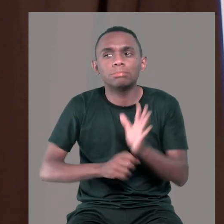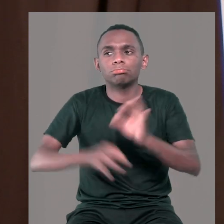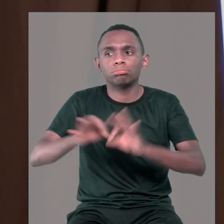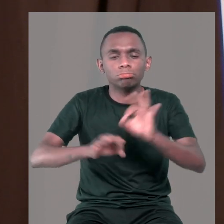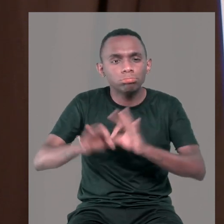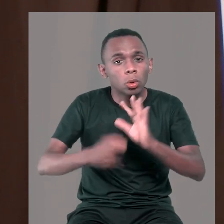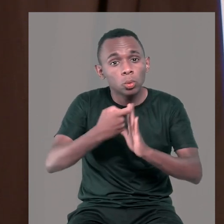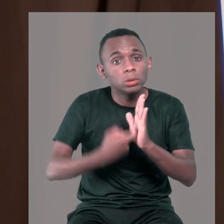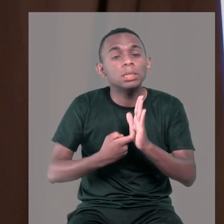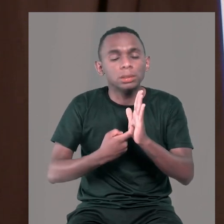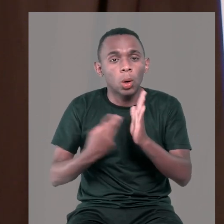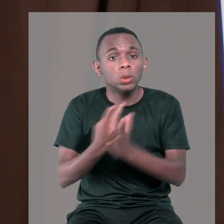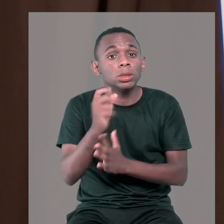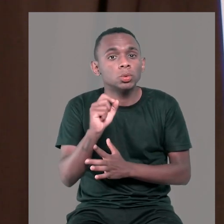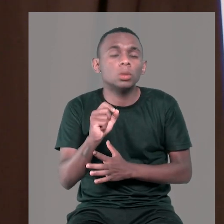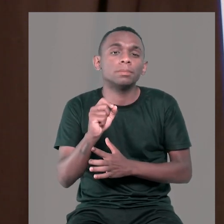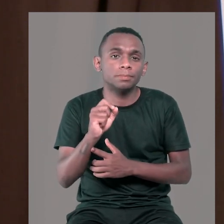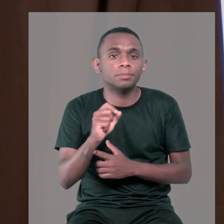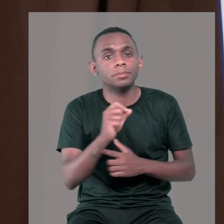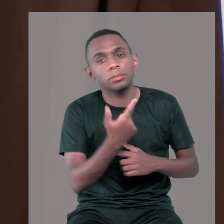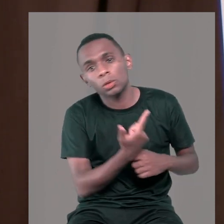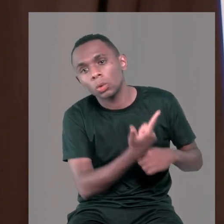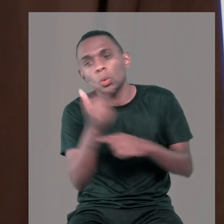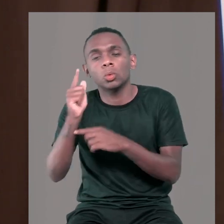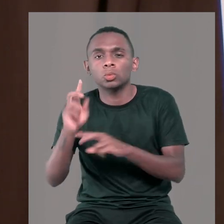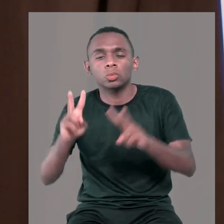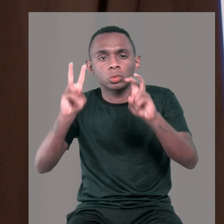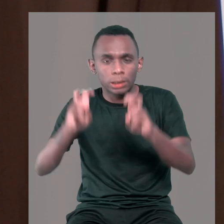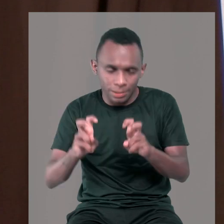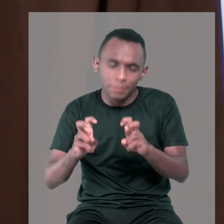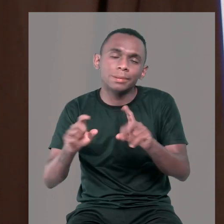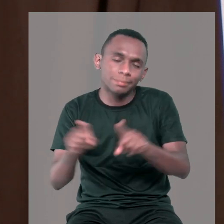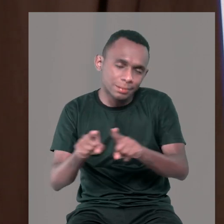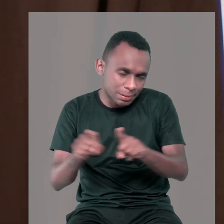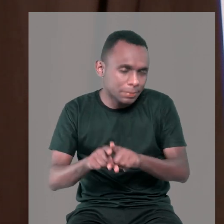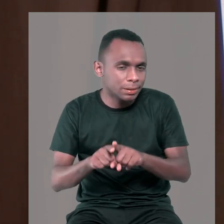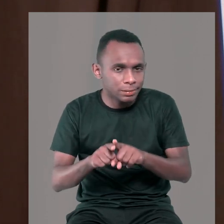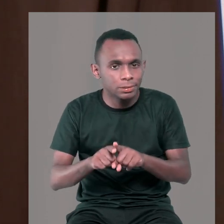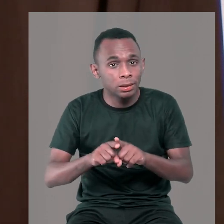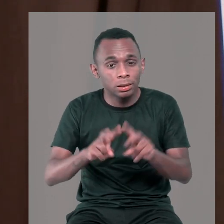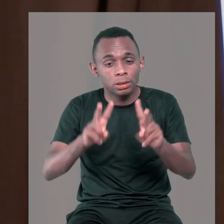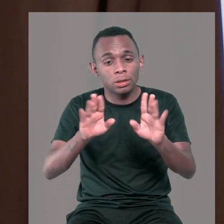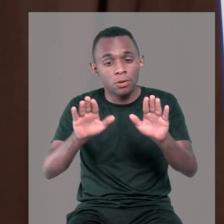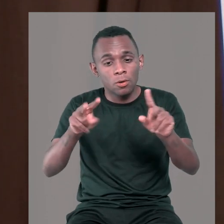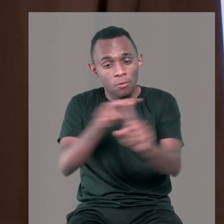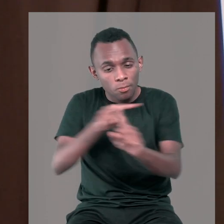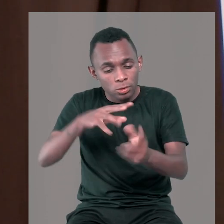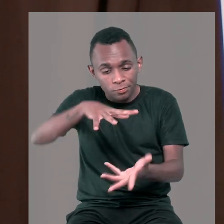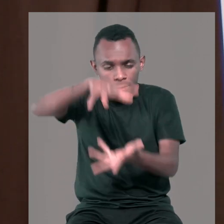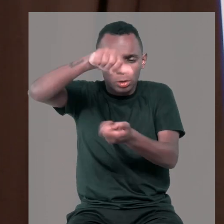E evocando nesse título, já como a Ana Tereza aqui lembrou, evocando já 3 tópicos, que